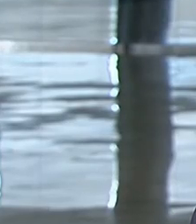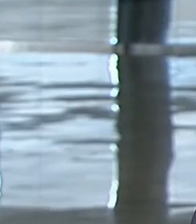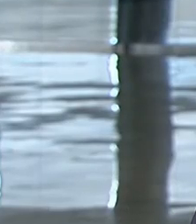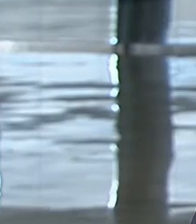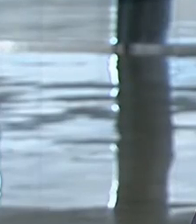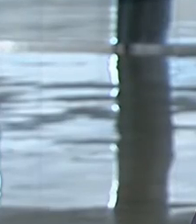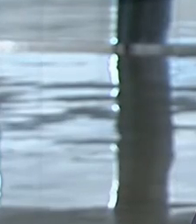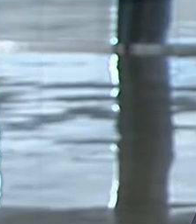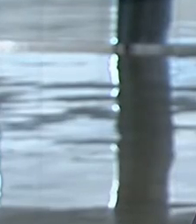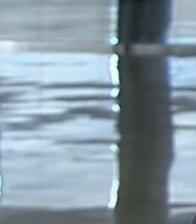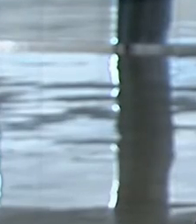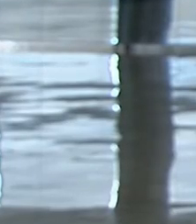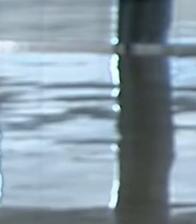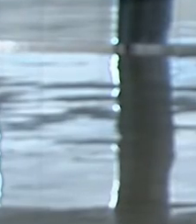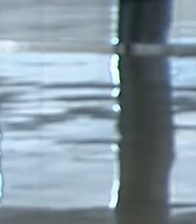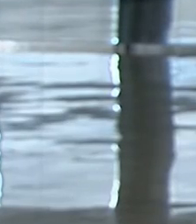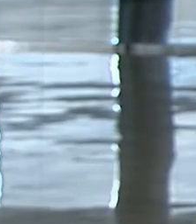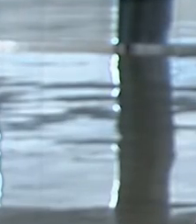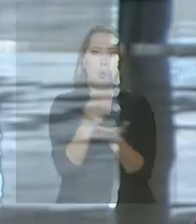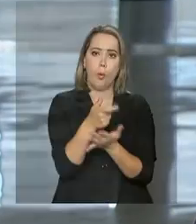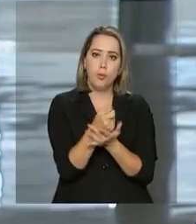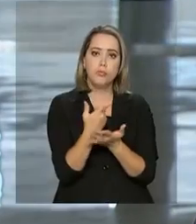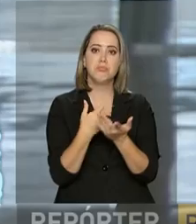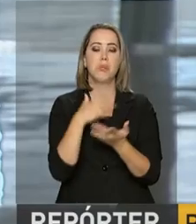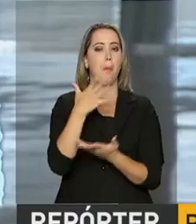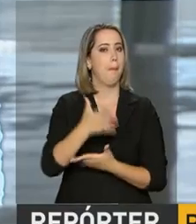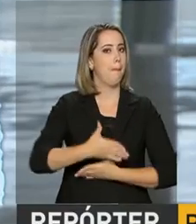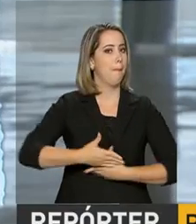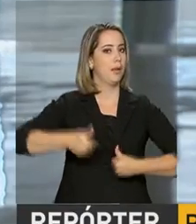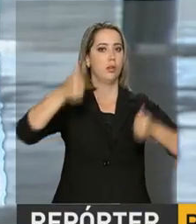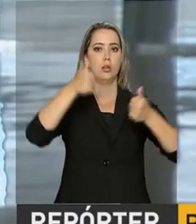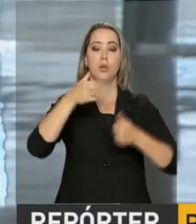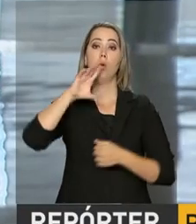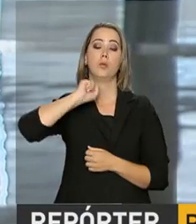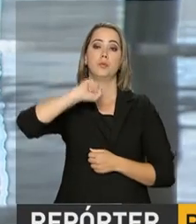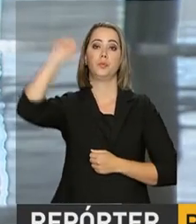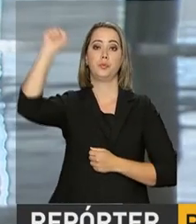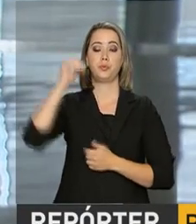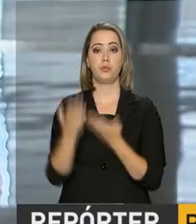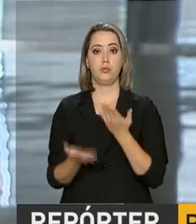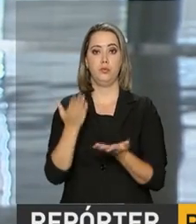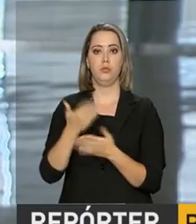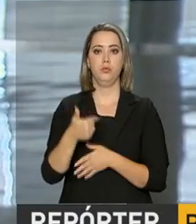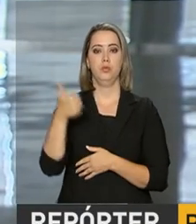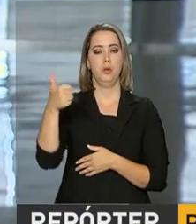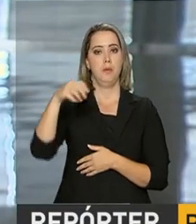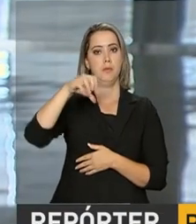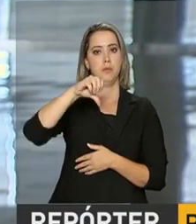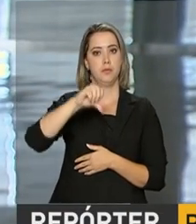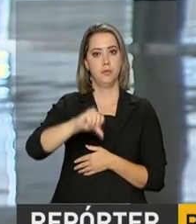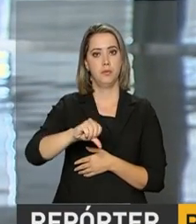resultado foi o melhor mês de abril para a balança comercial brasileira desde